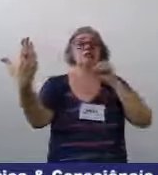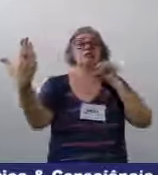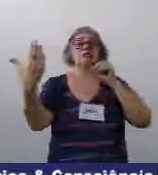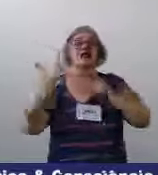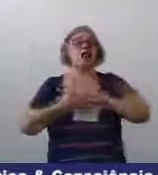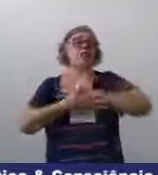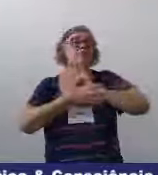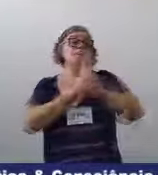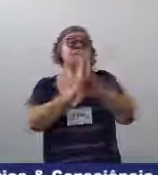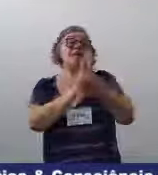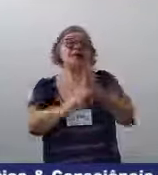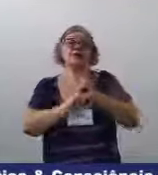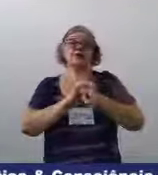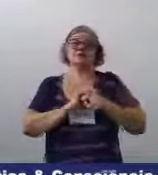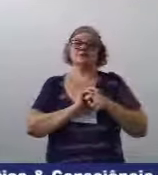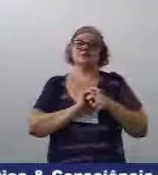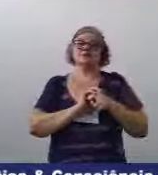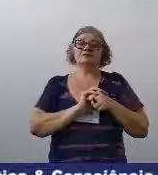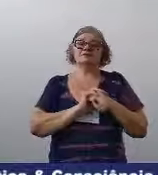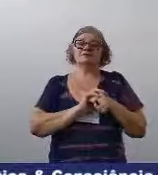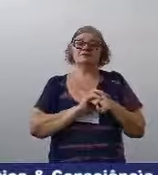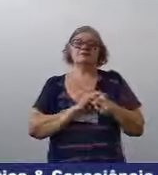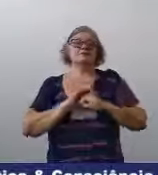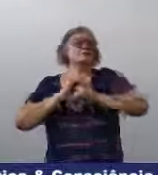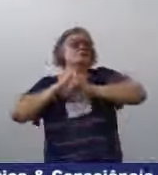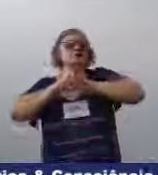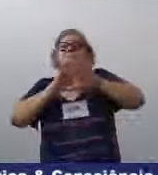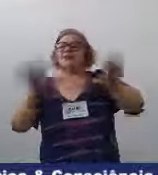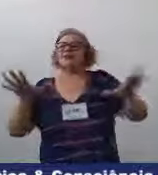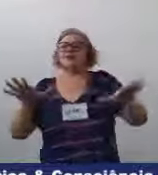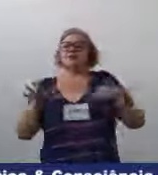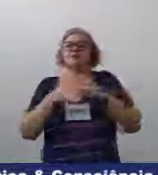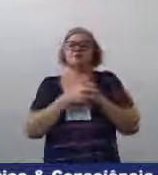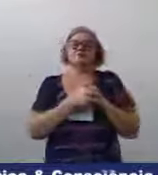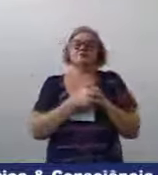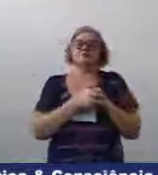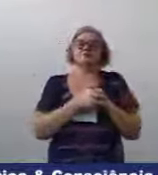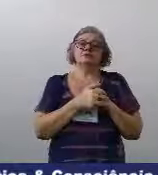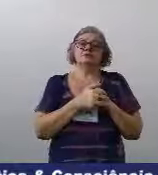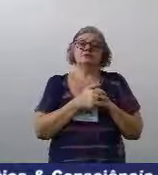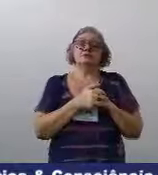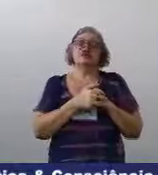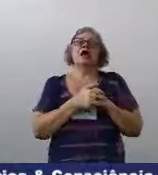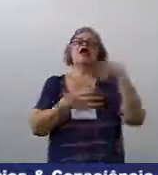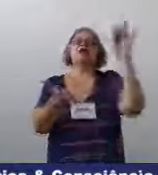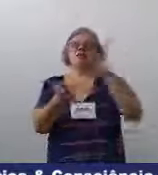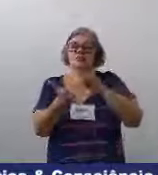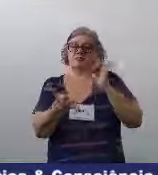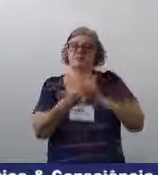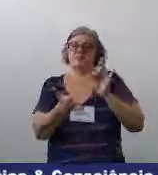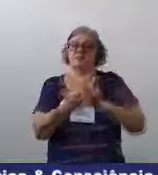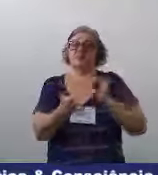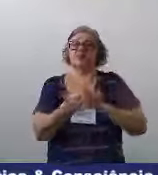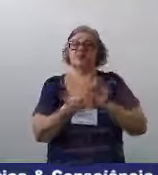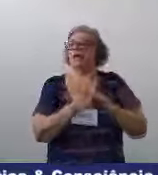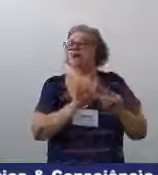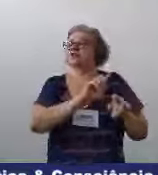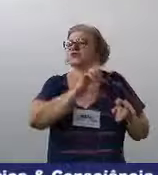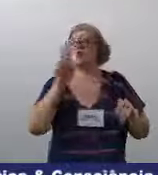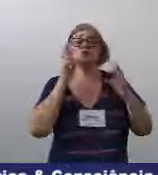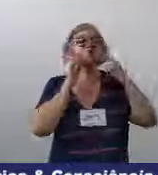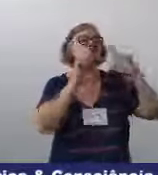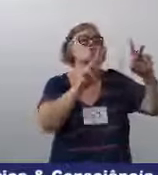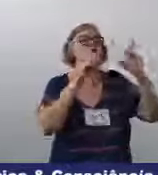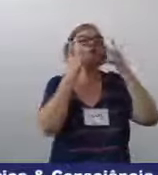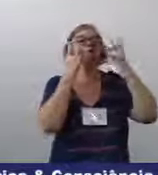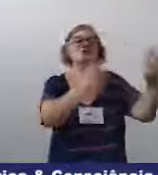uma propriedade da visão e das câmeras de captarem como se a luz viesse lá de trás do espelho, e não vem. Então a realidade não